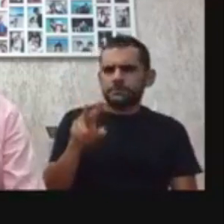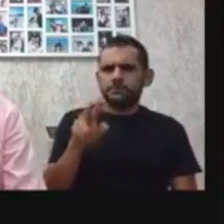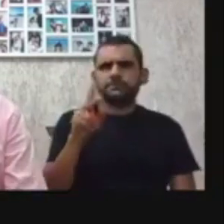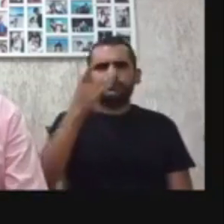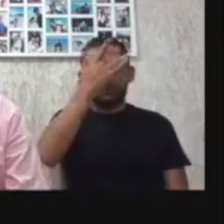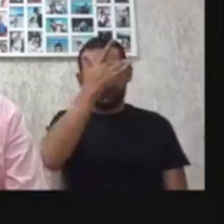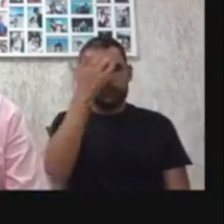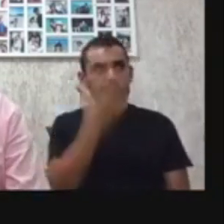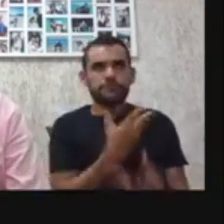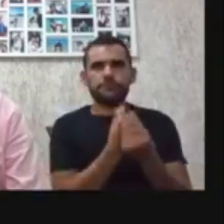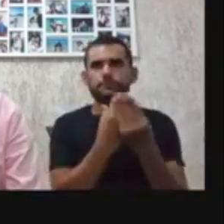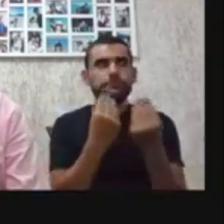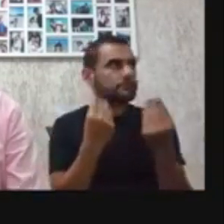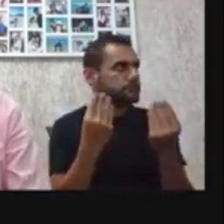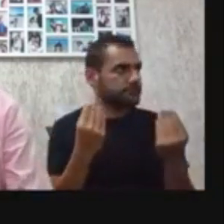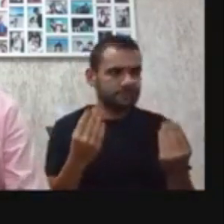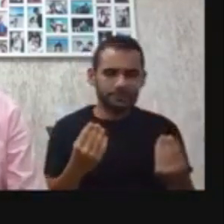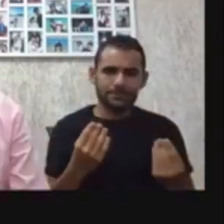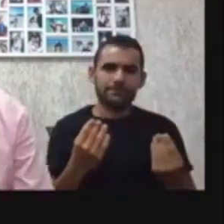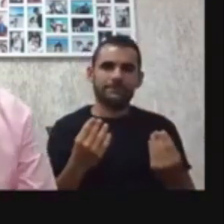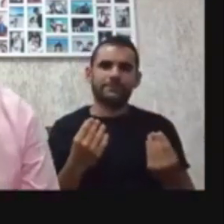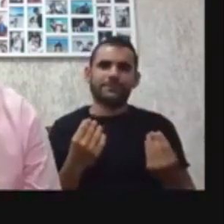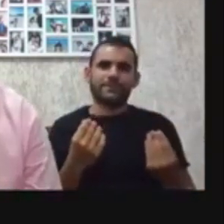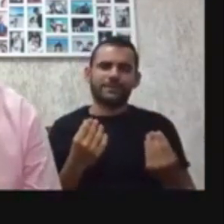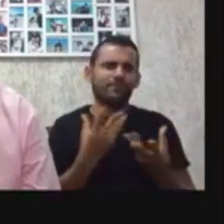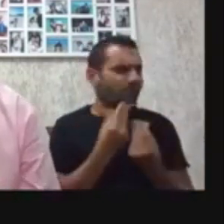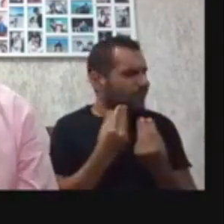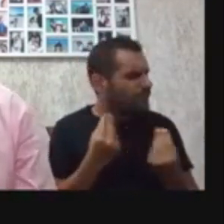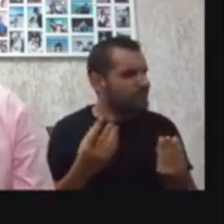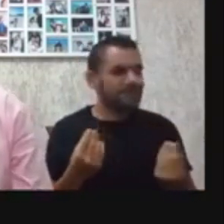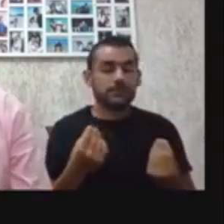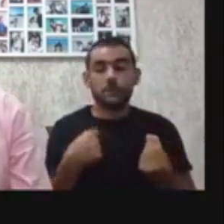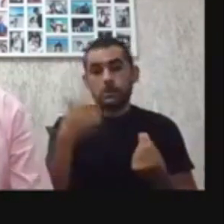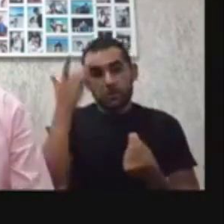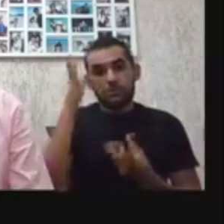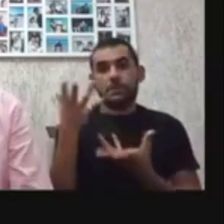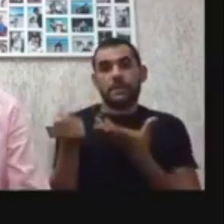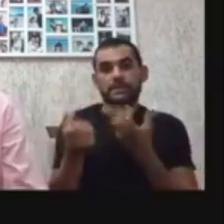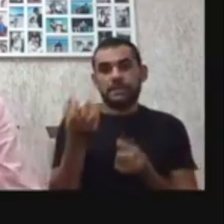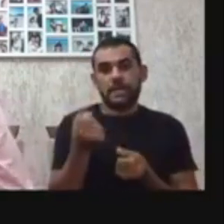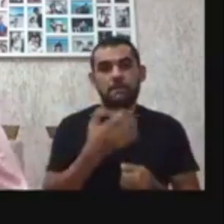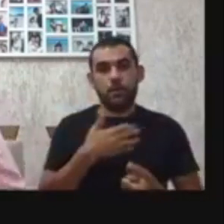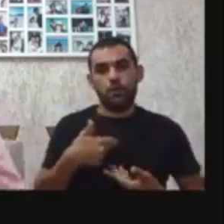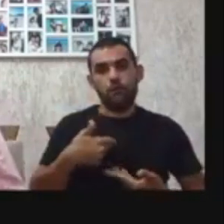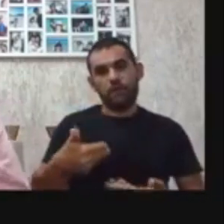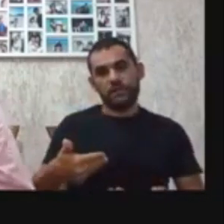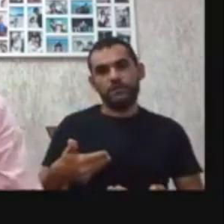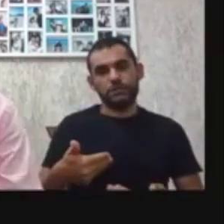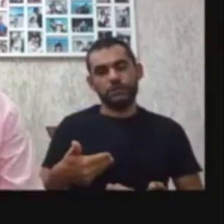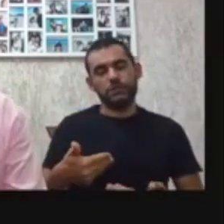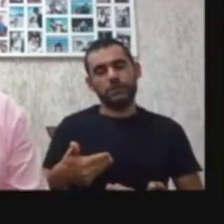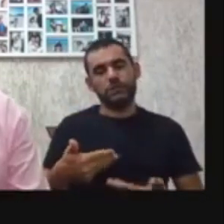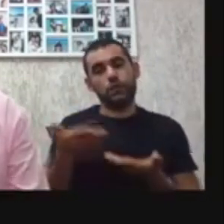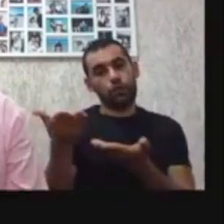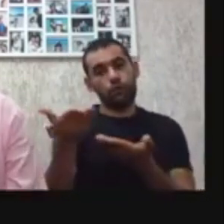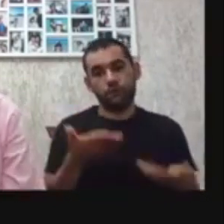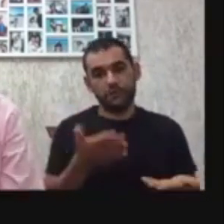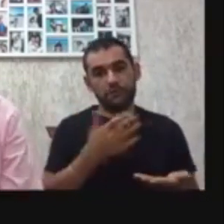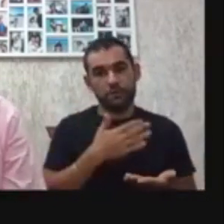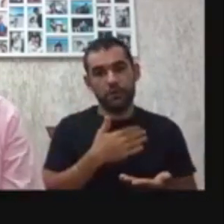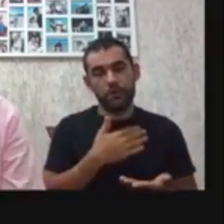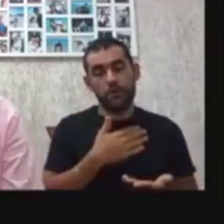tempo muitas pessoas. Né? Não sei se elas aceitariam o meu convite, mas eu acho que a gente tem que